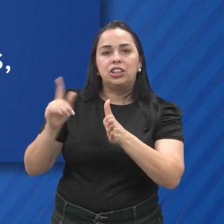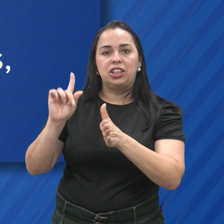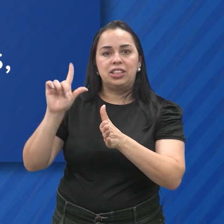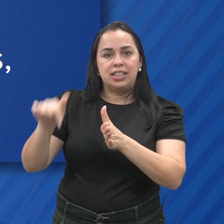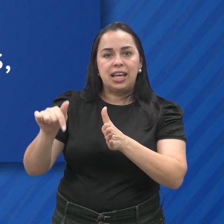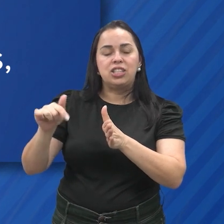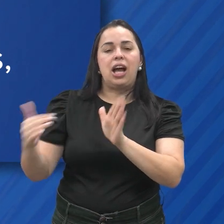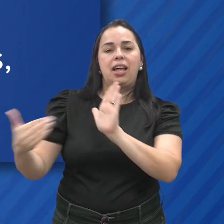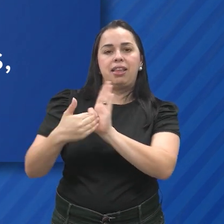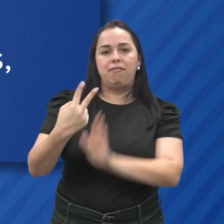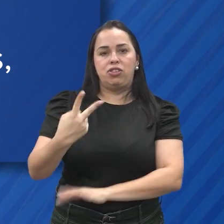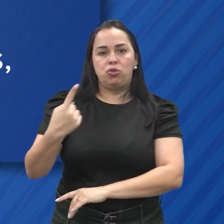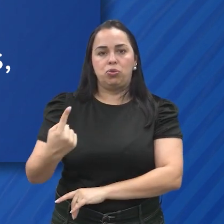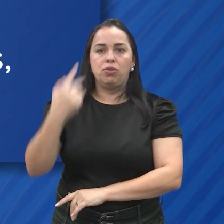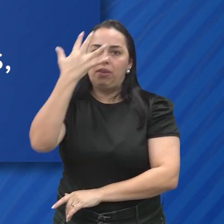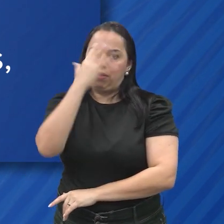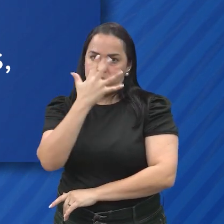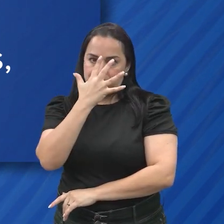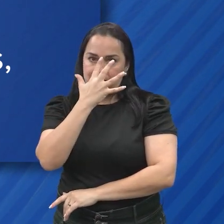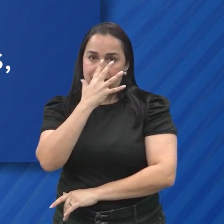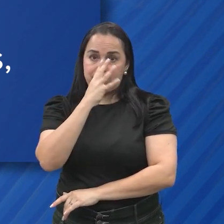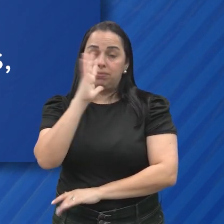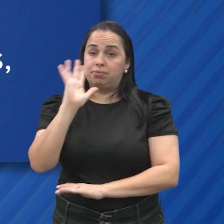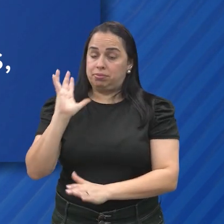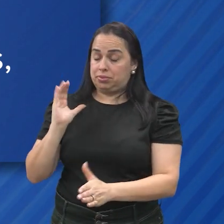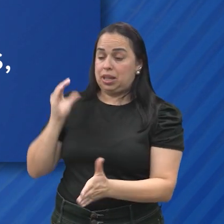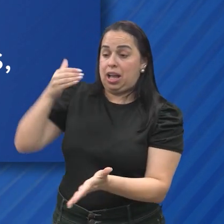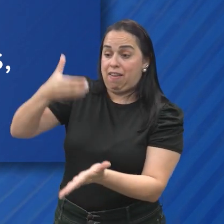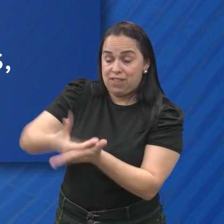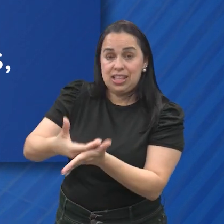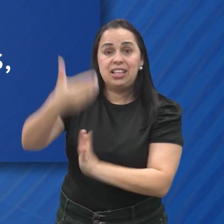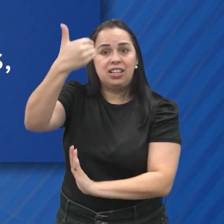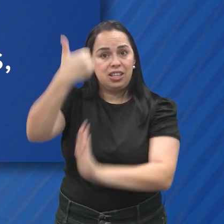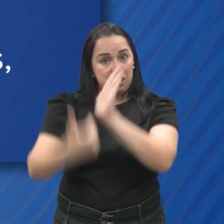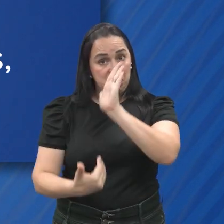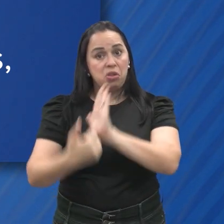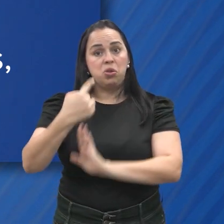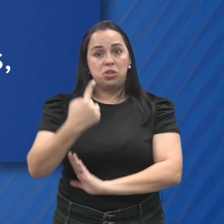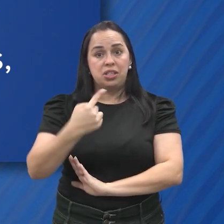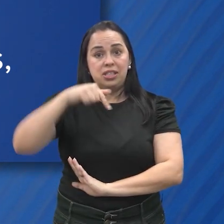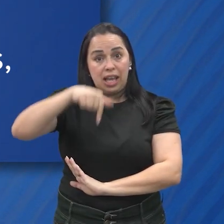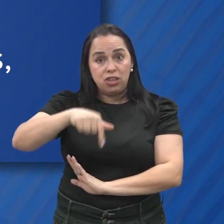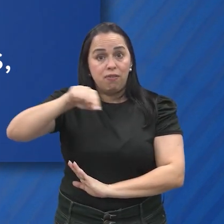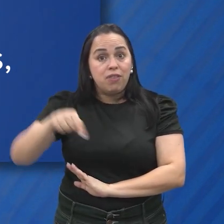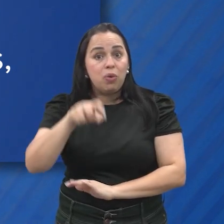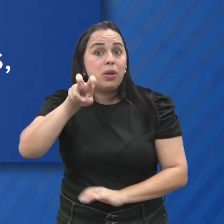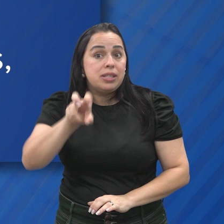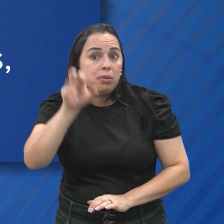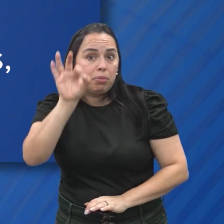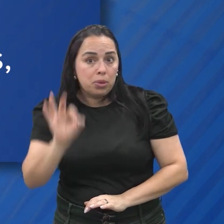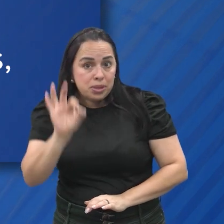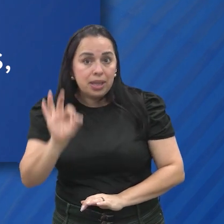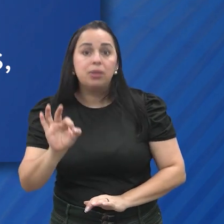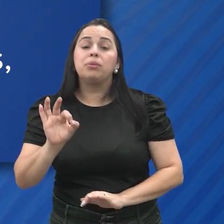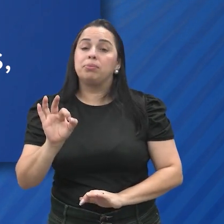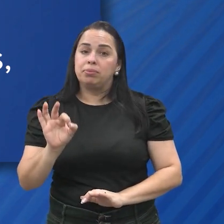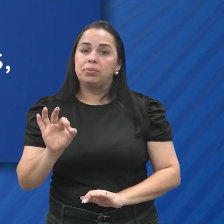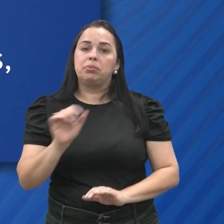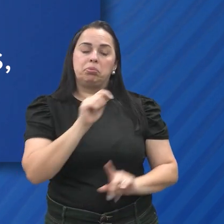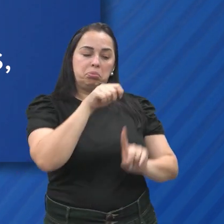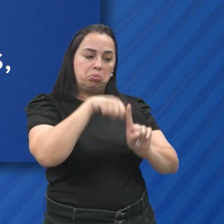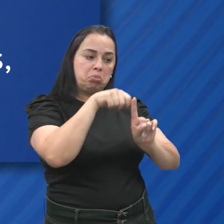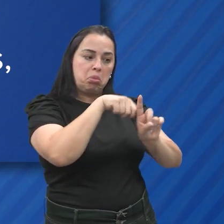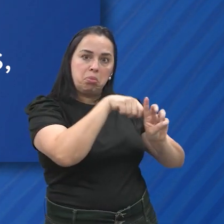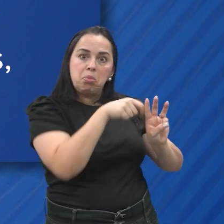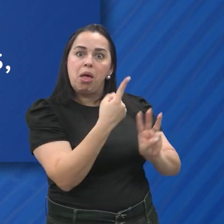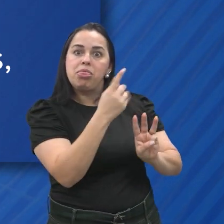entre 17 e 21 de fevereiro. À vista, tem 7,5% de desconto. Já o parcelamento pode